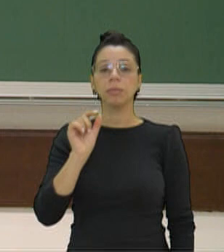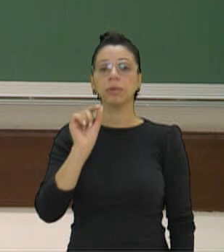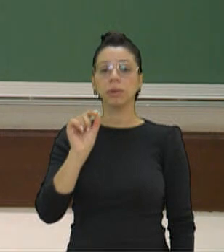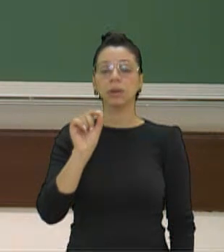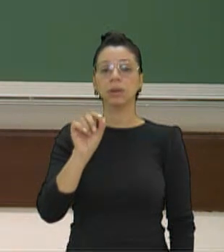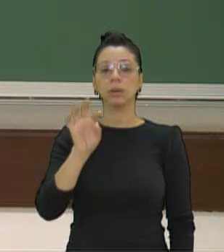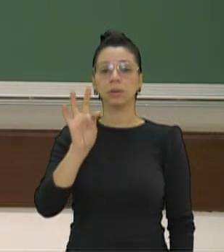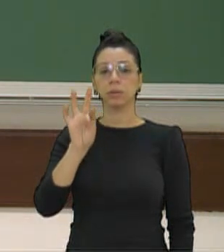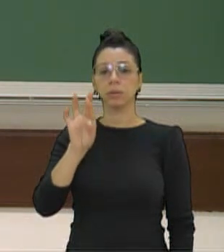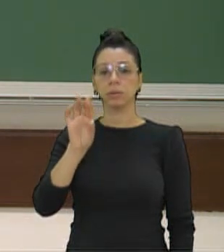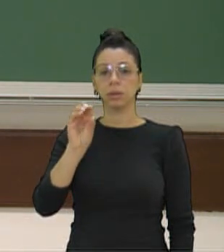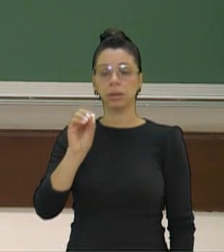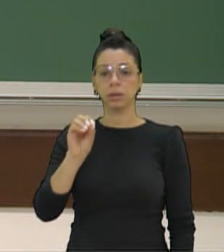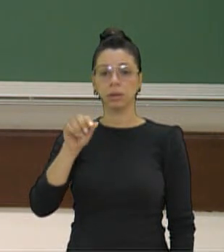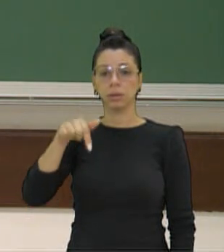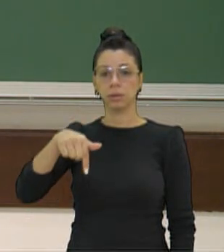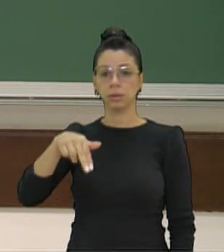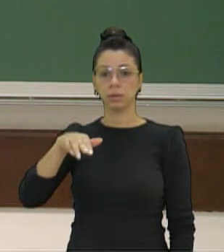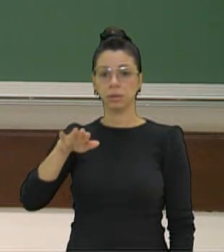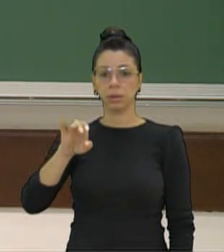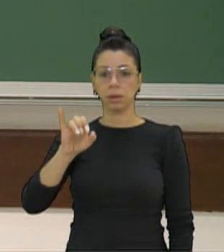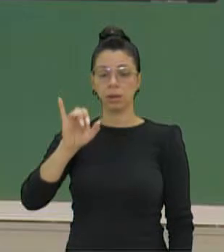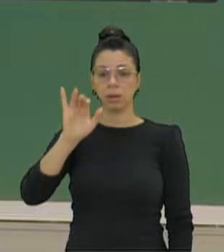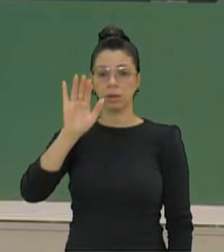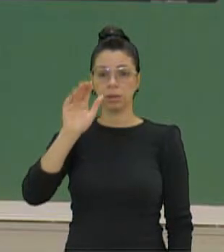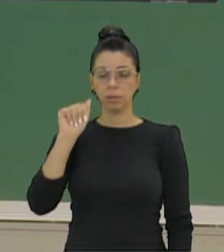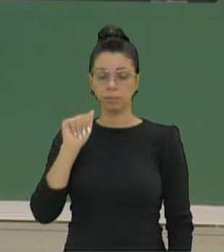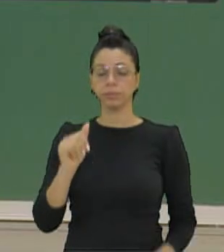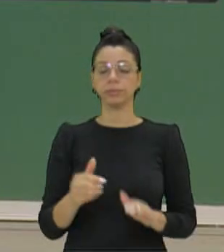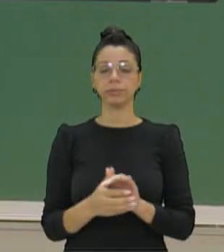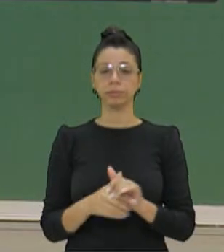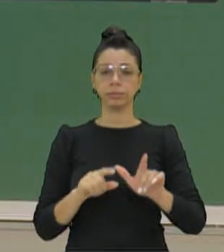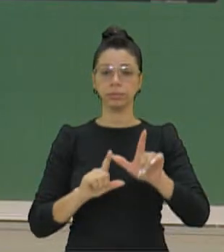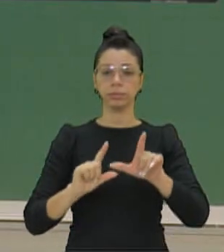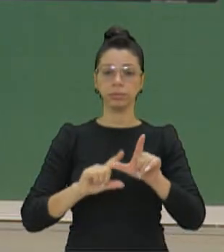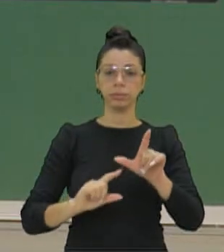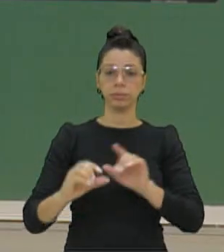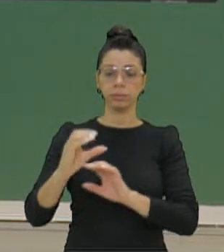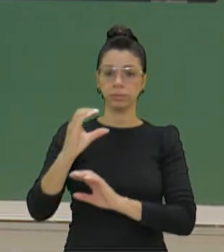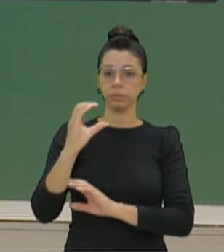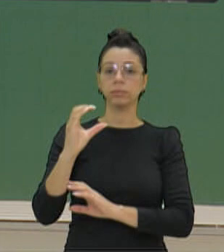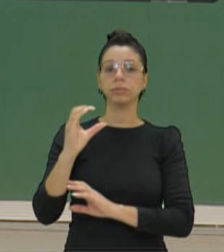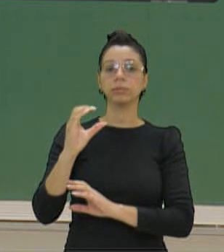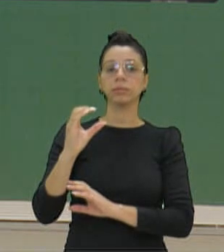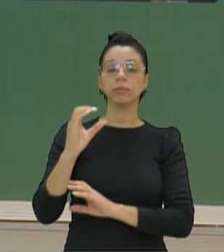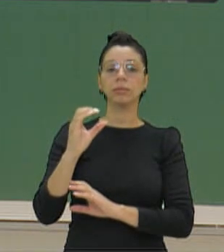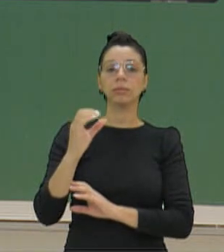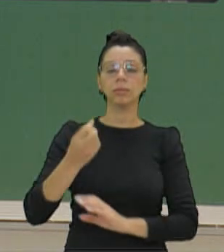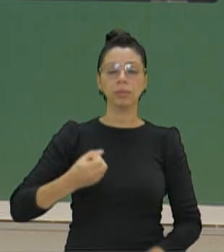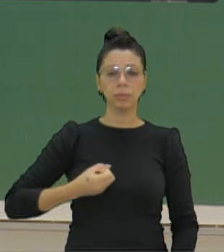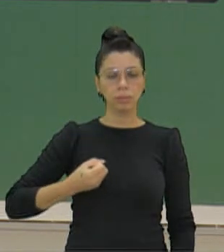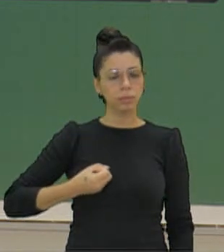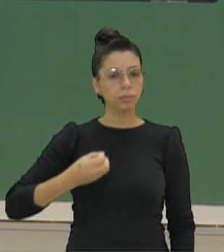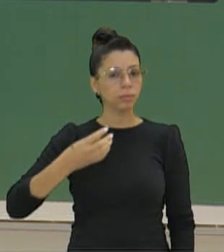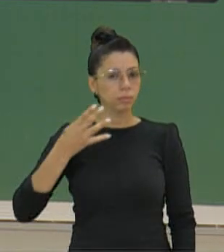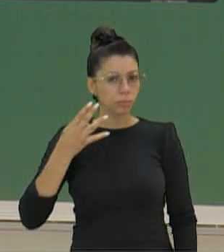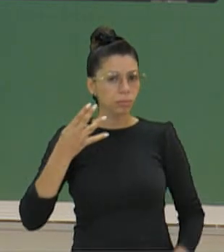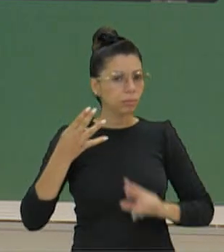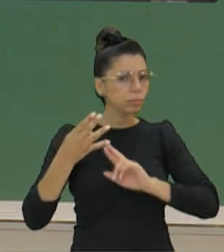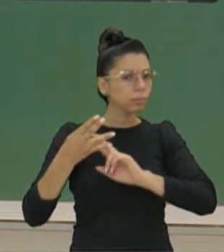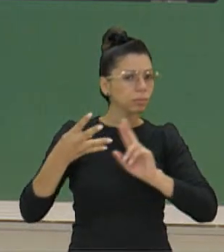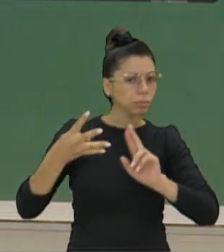traqueia. E na letra C, essa estrutura indicada pelo número 4, você conseguiu lembrar o nome